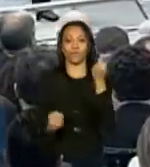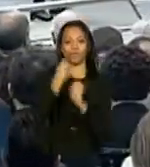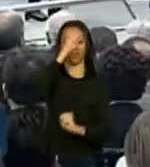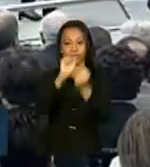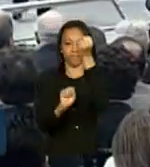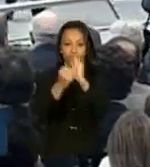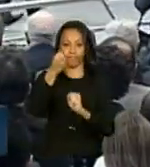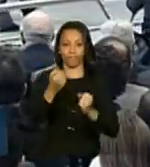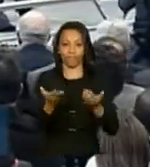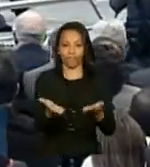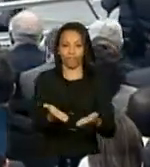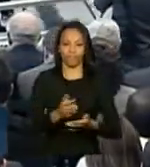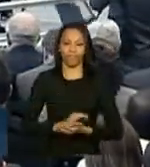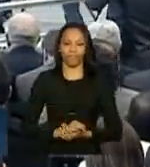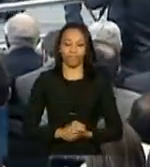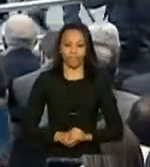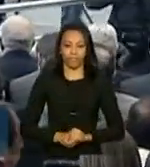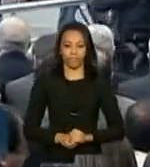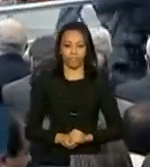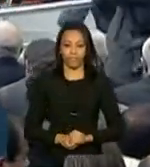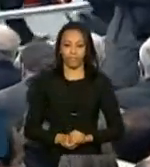Baltô.